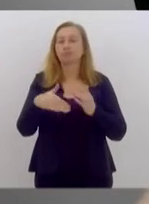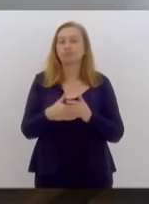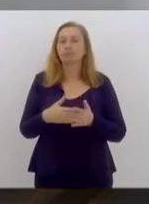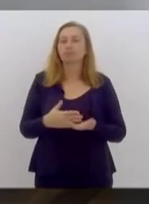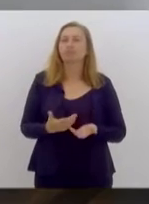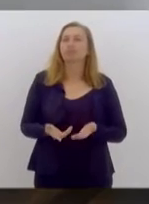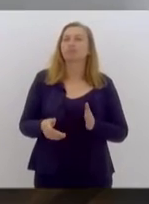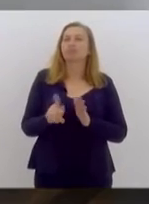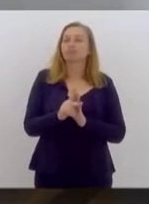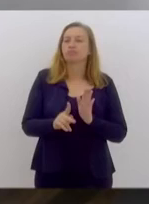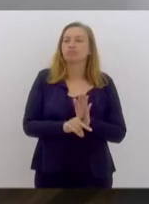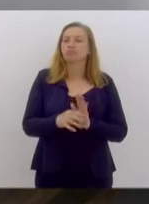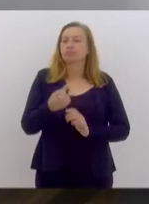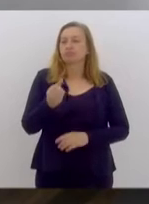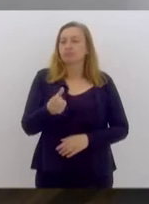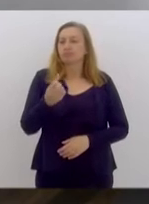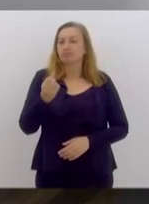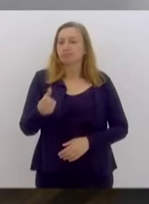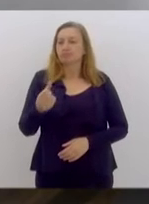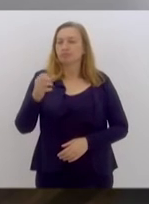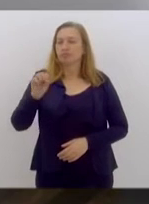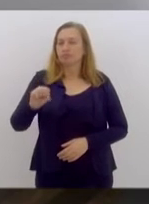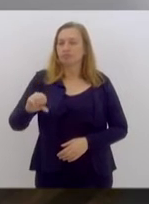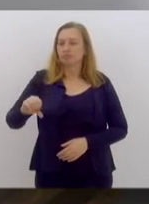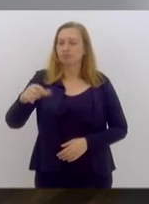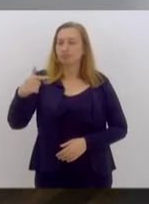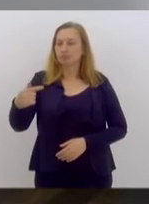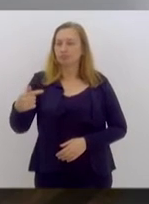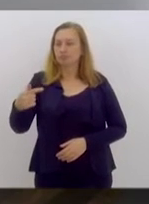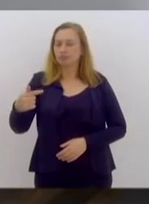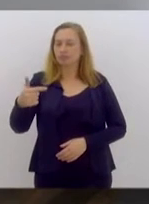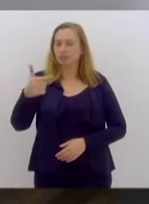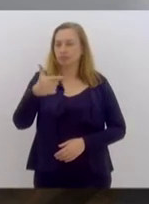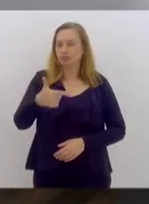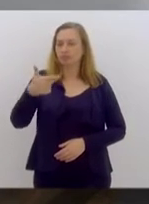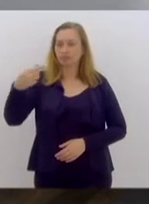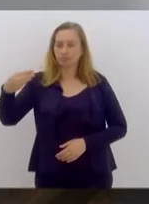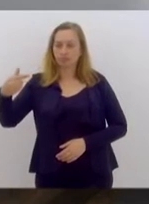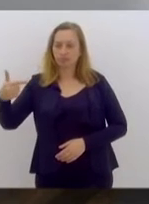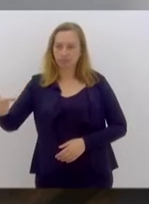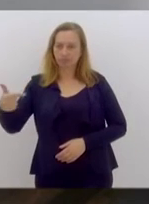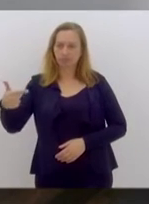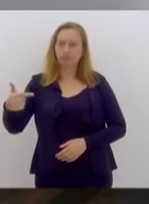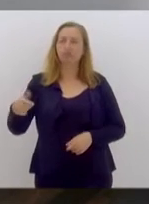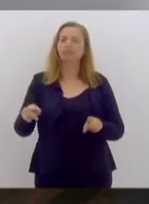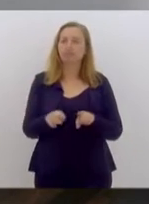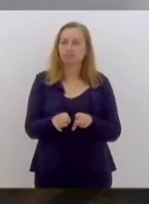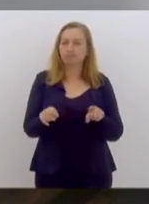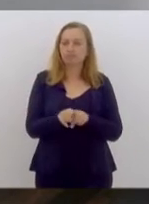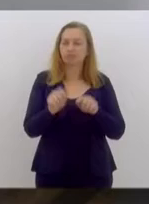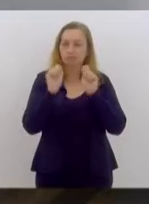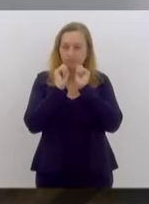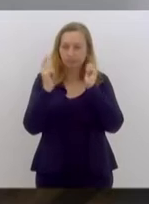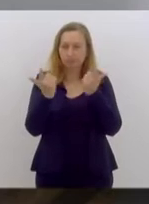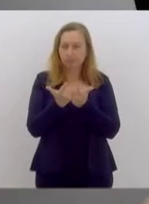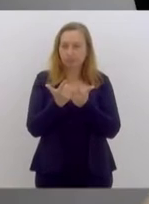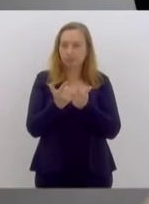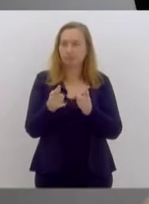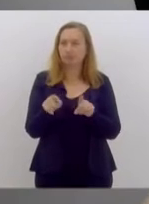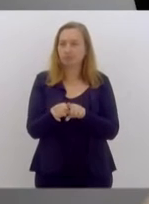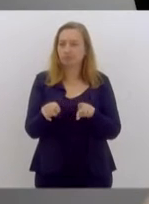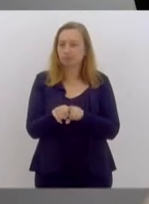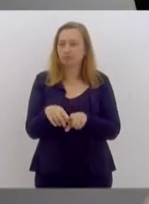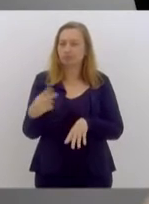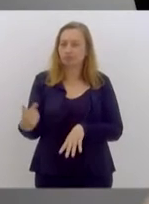de número 6397 de 22 para que o Assembleia também tombe este patrimônio